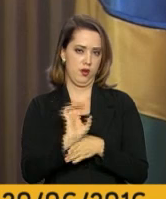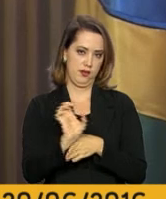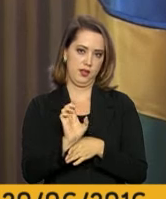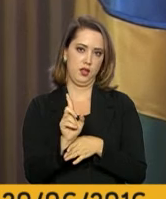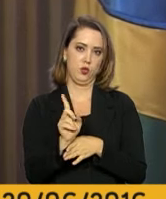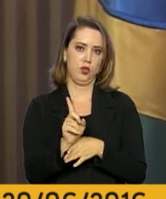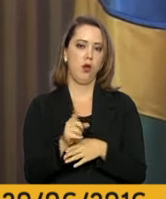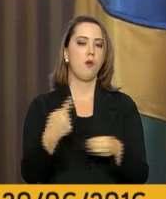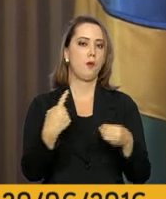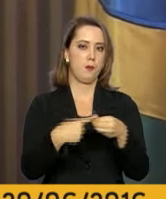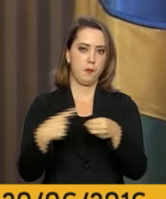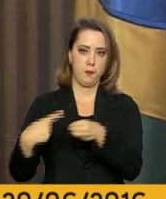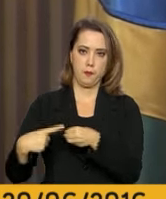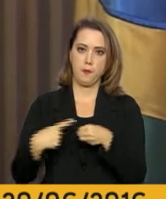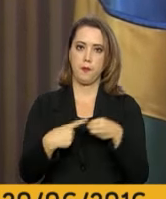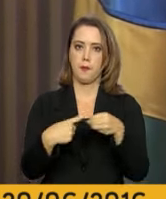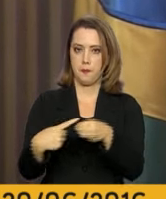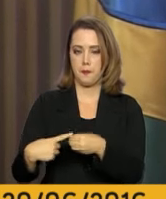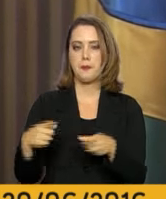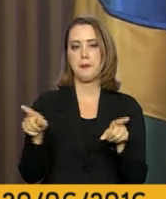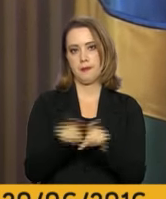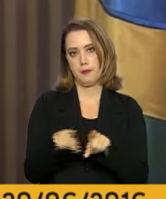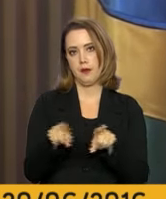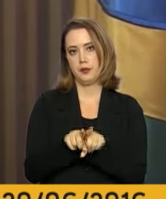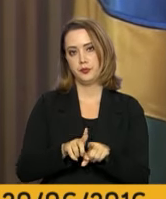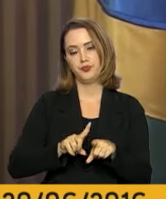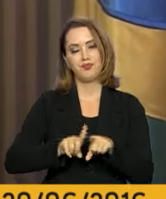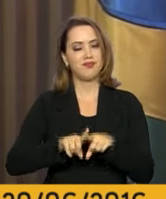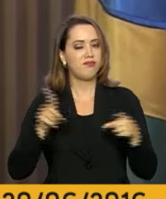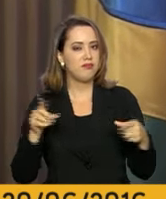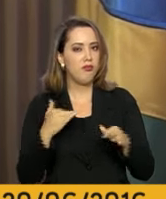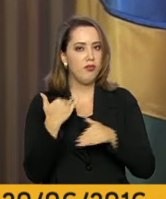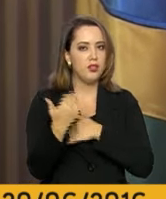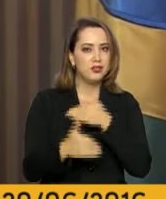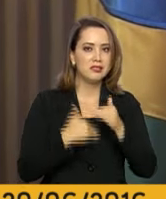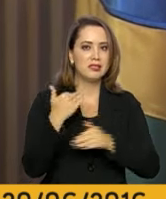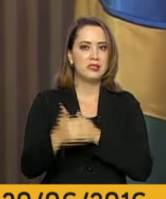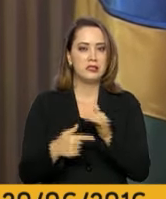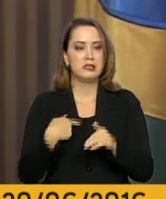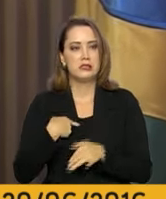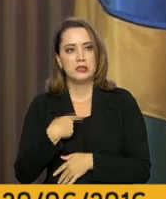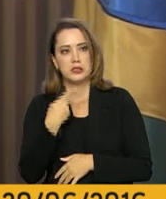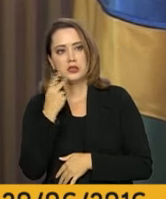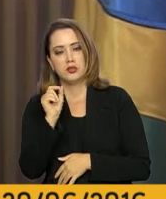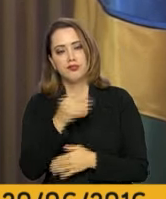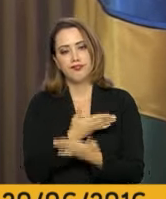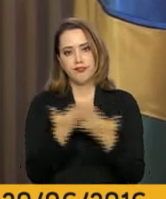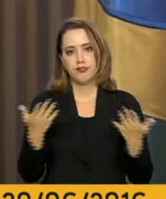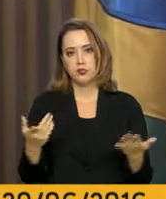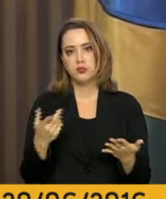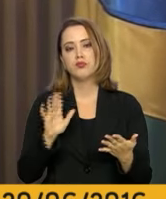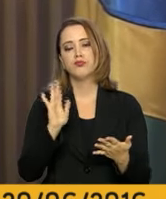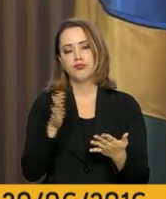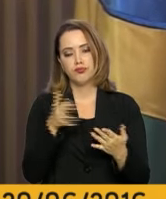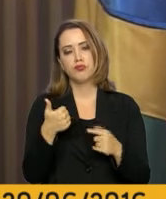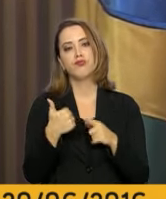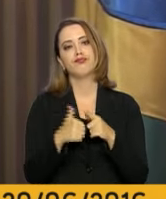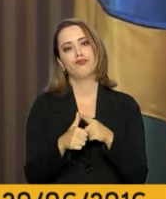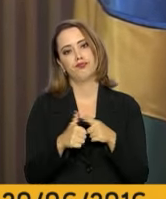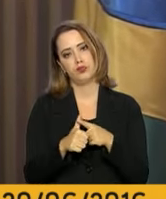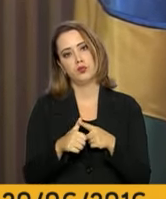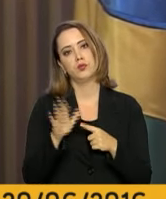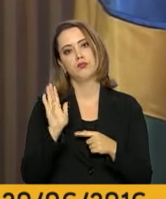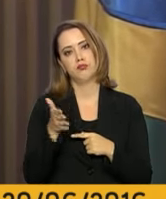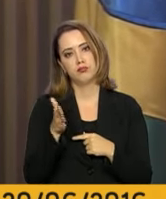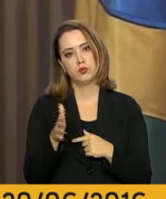é também eh de municípios mas ao longo do tempo eu confesso aos senhores e olha eu participei foi meu primeiro mandato como muitos